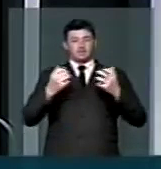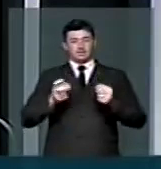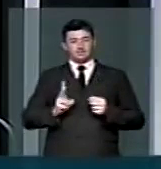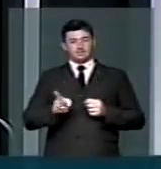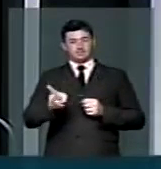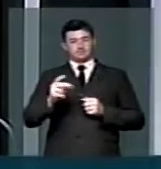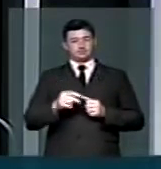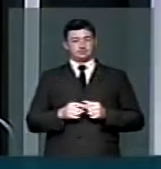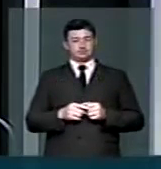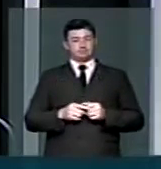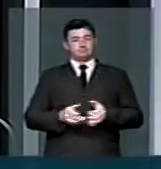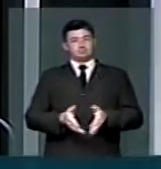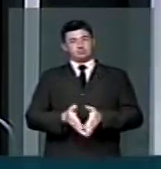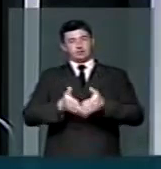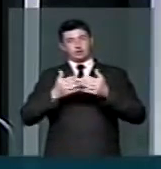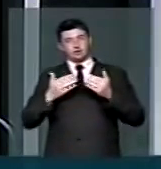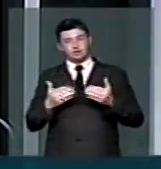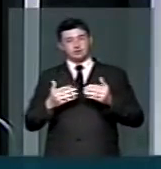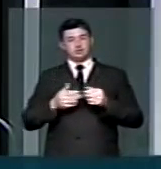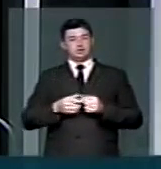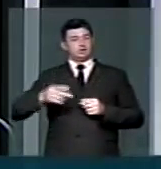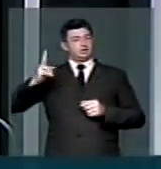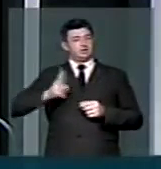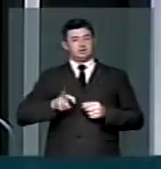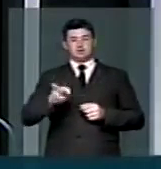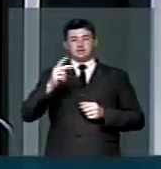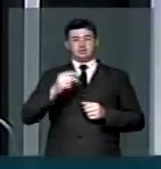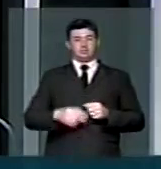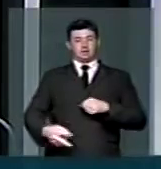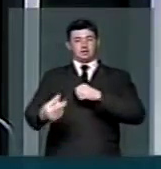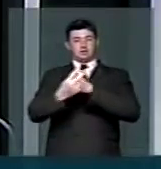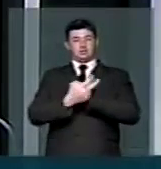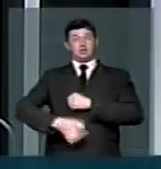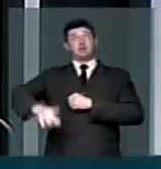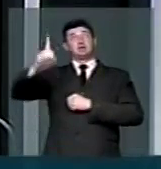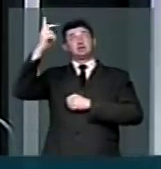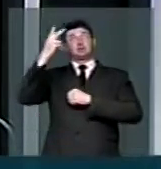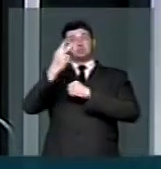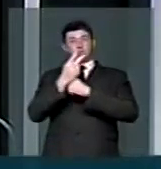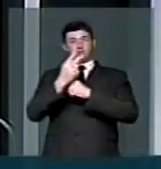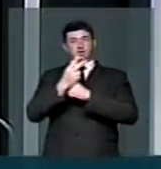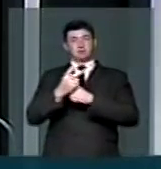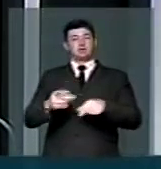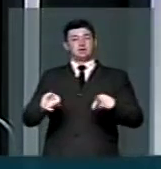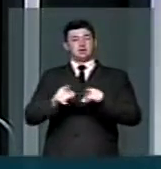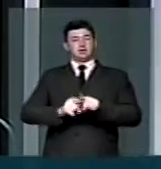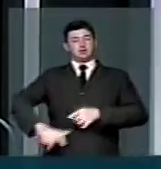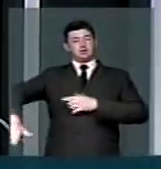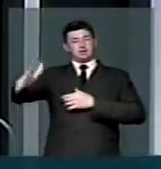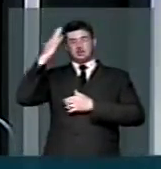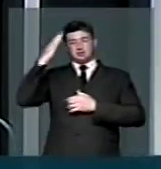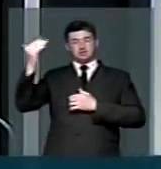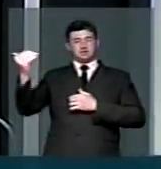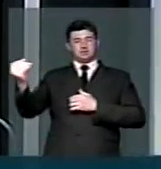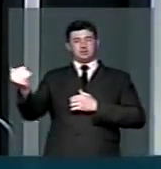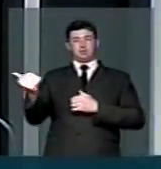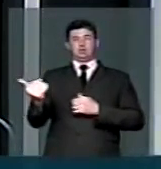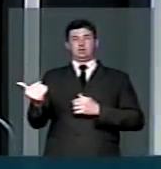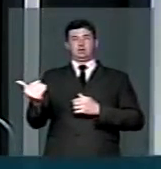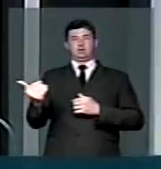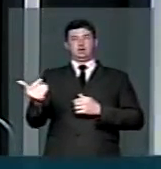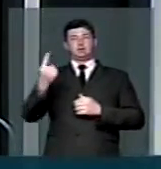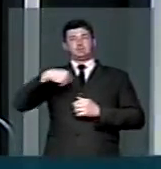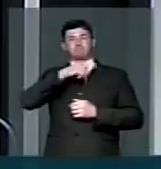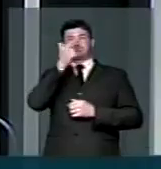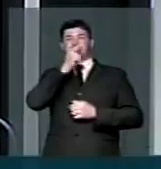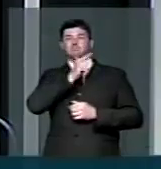frente, rogando sempre a proteção de Deus e a sabedoria para